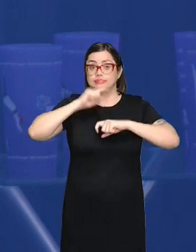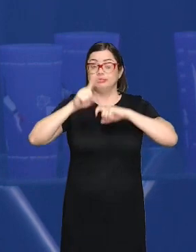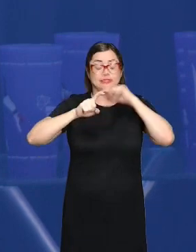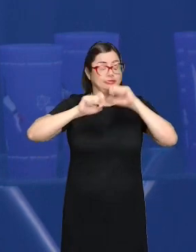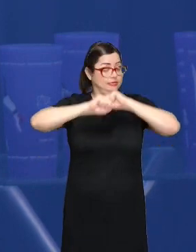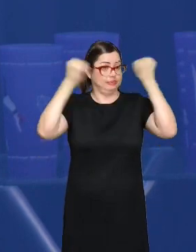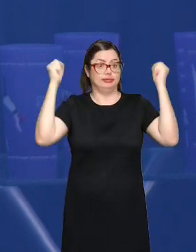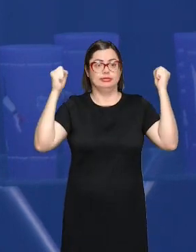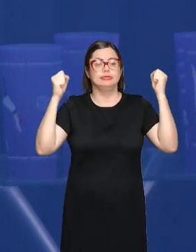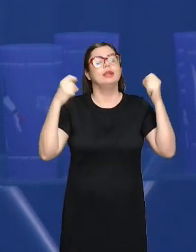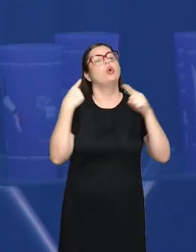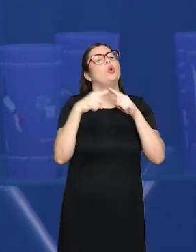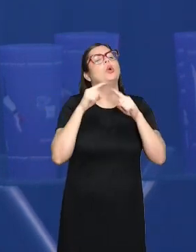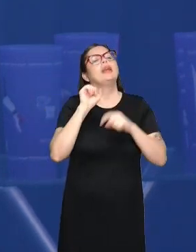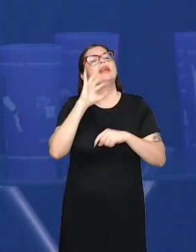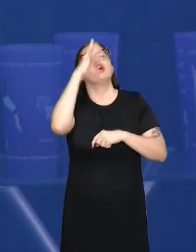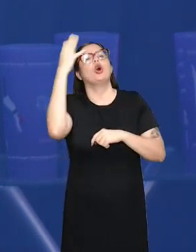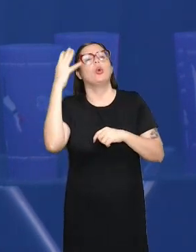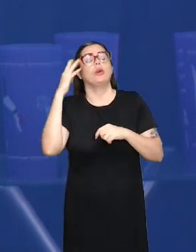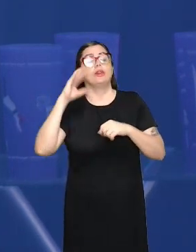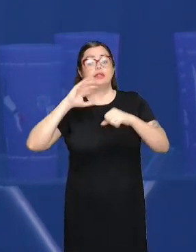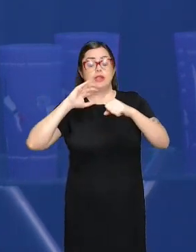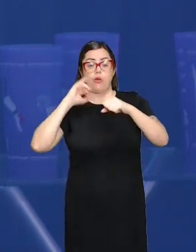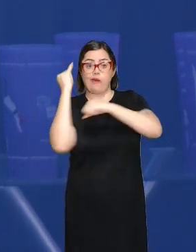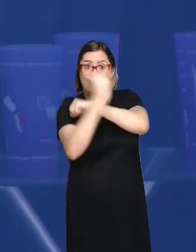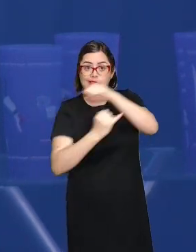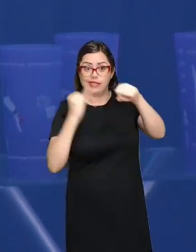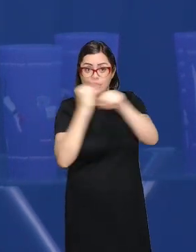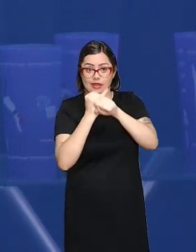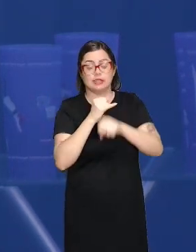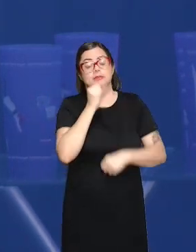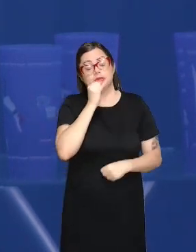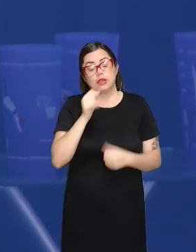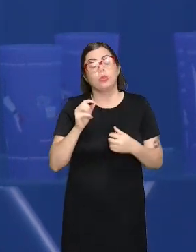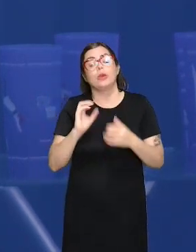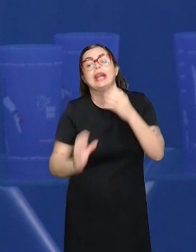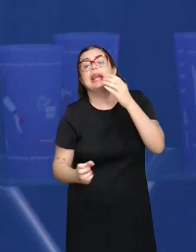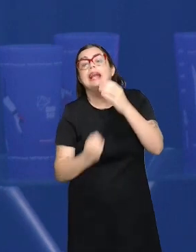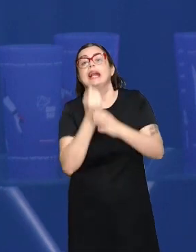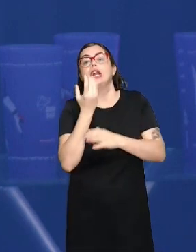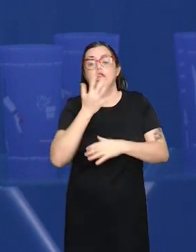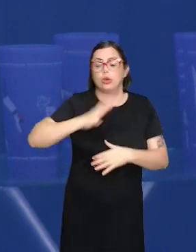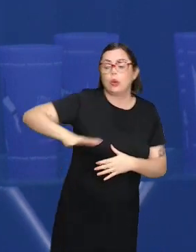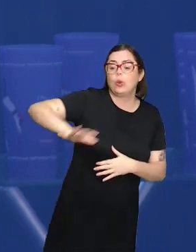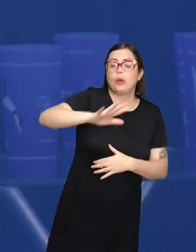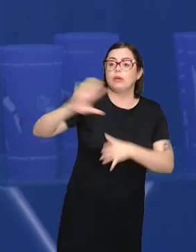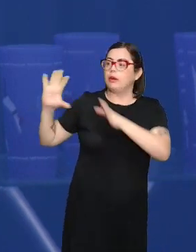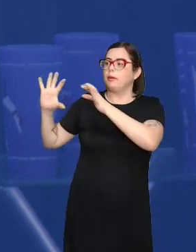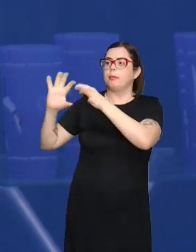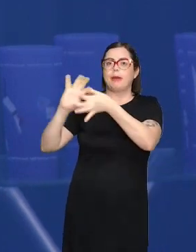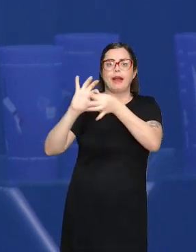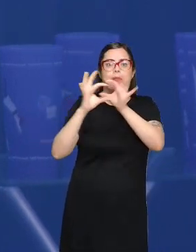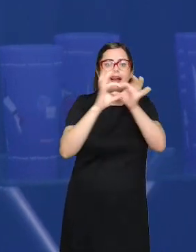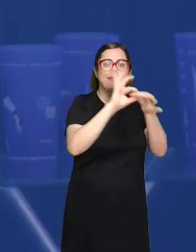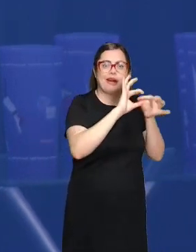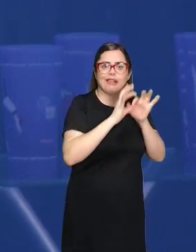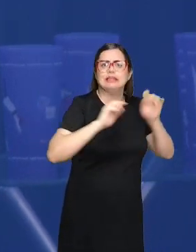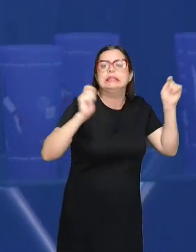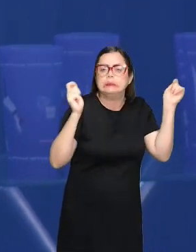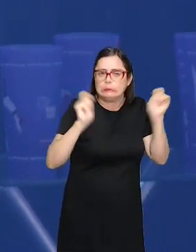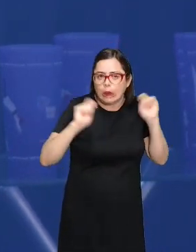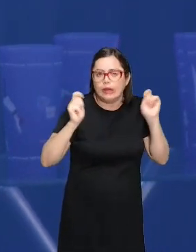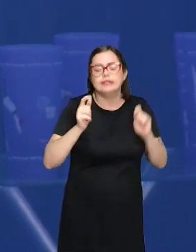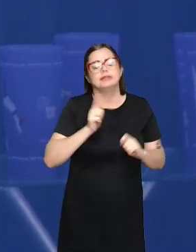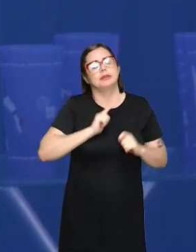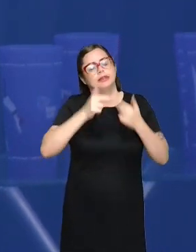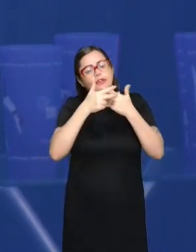é uma constatação assustadora, ela criou um ambiente de interconectividade, onde nós temos a possibilidade, com um